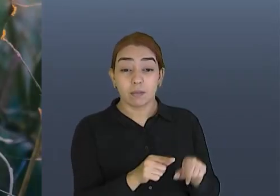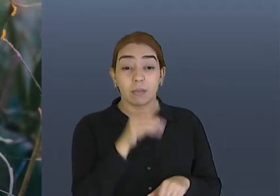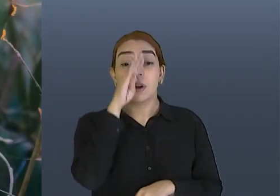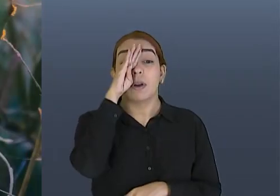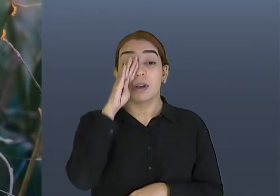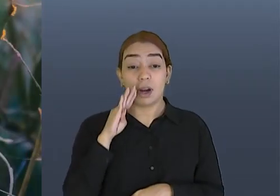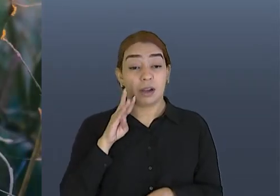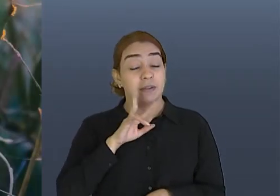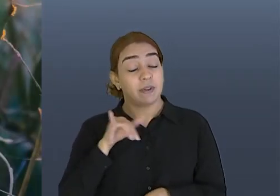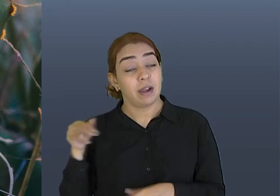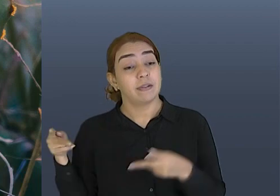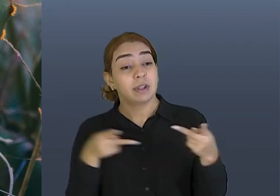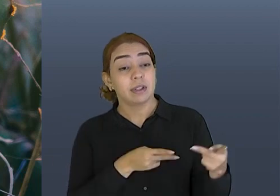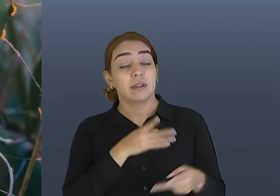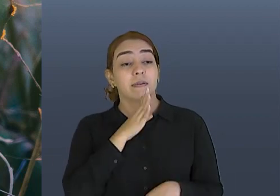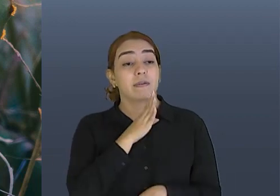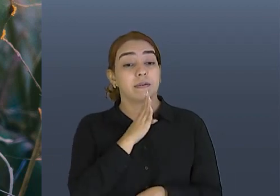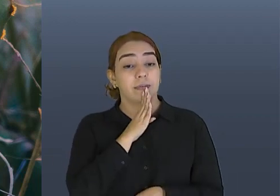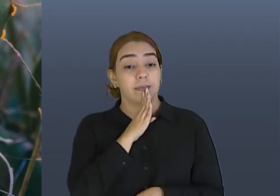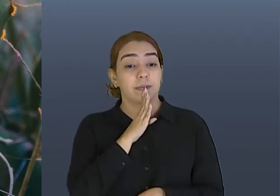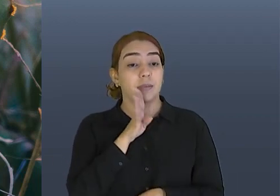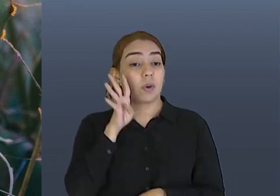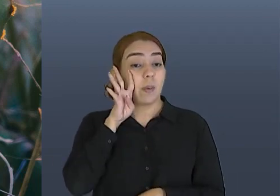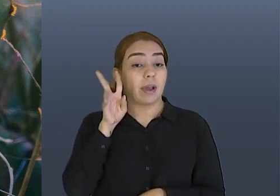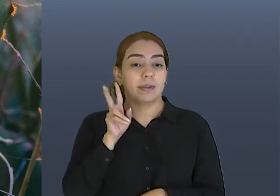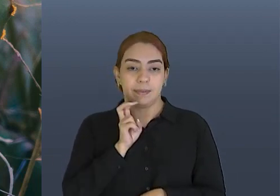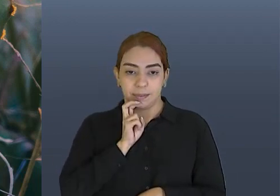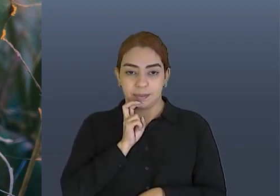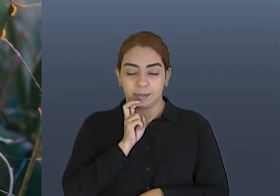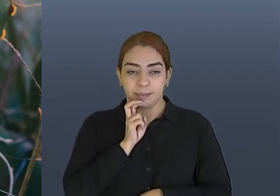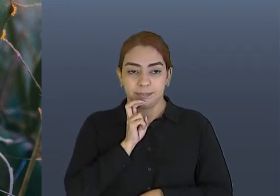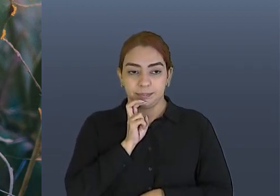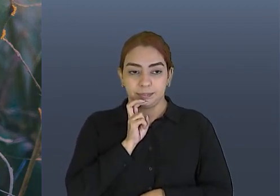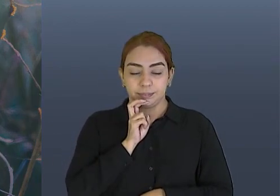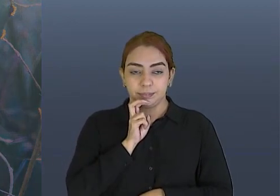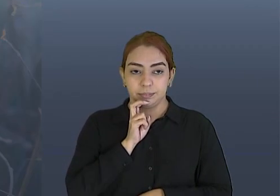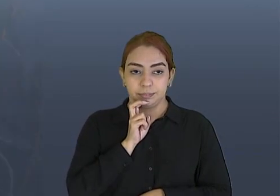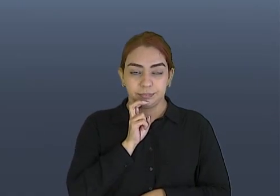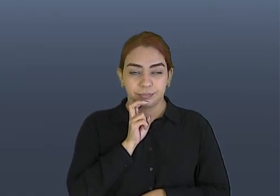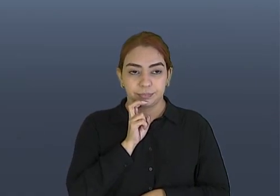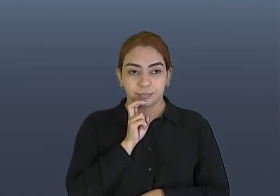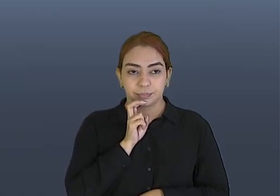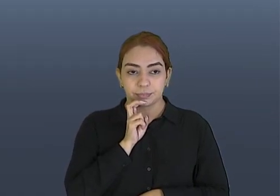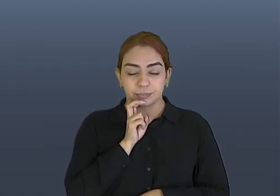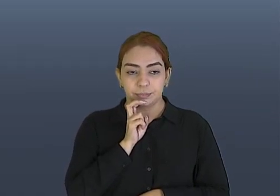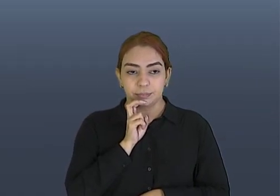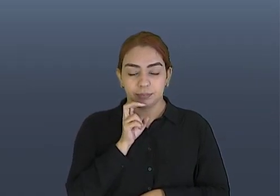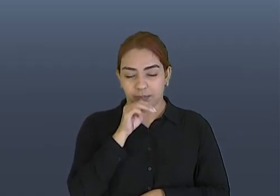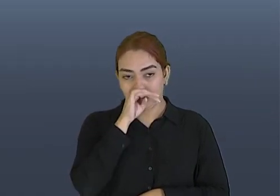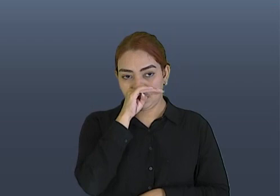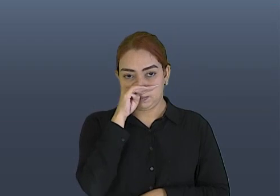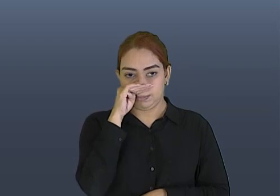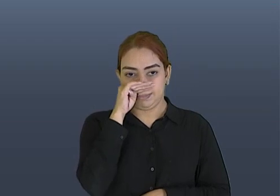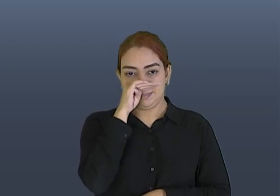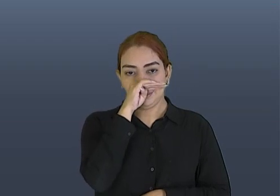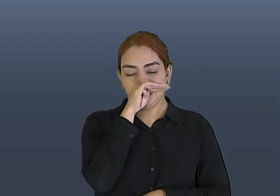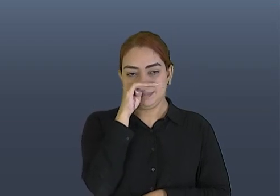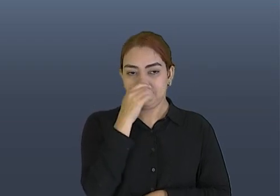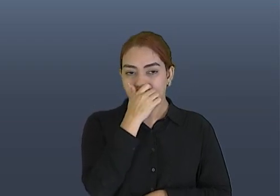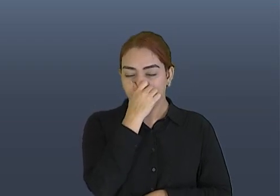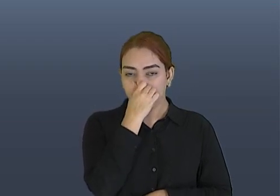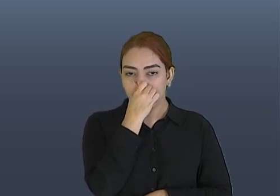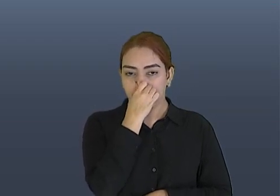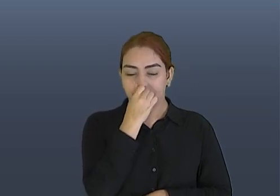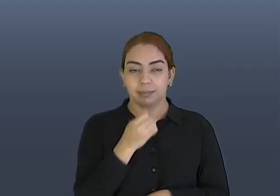conhecer... Amanhã e na quinta, quarta e quinta, e a exposição lá na biblioteca. No hall da biblioteca. Então com